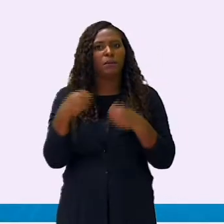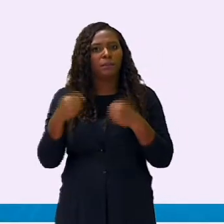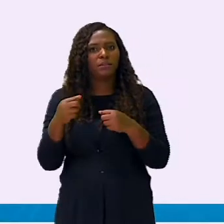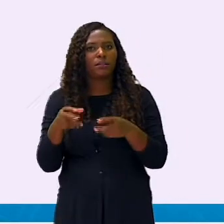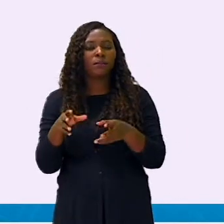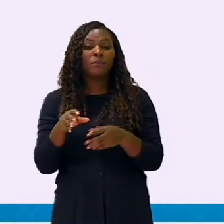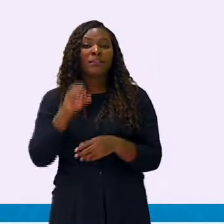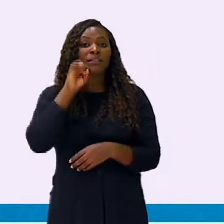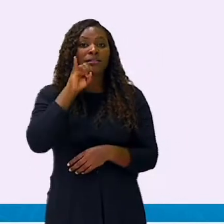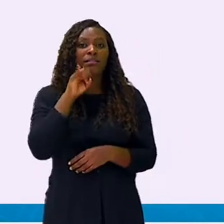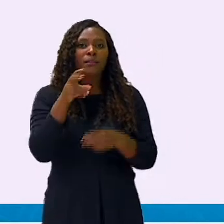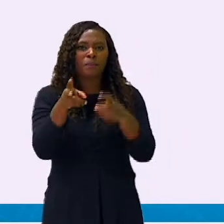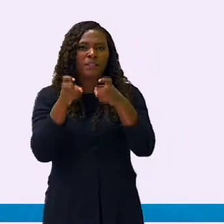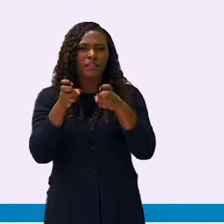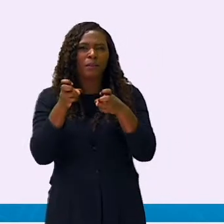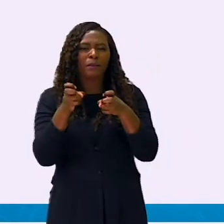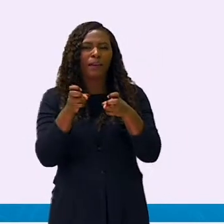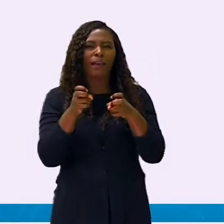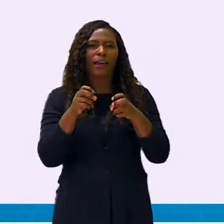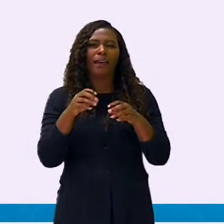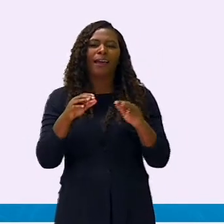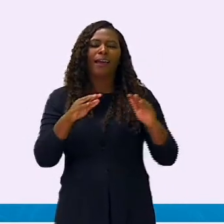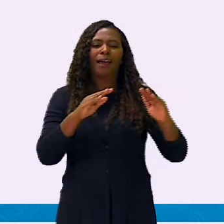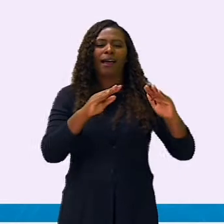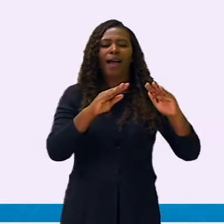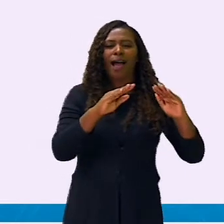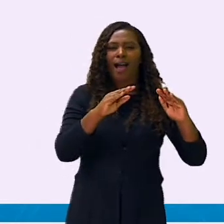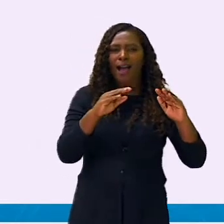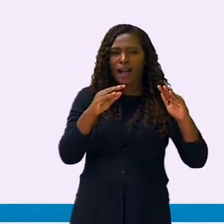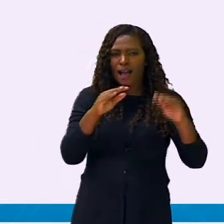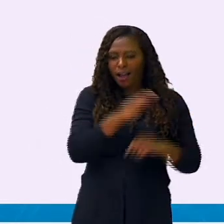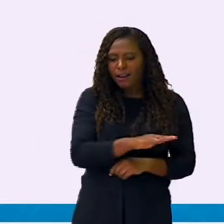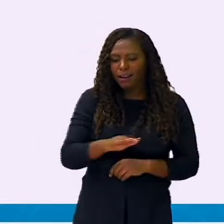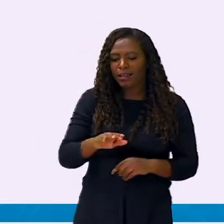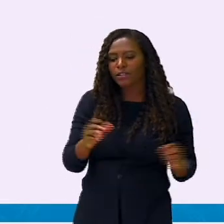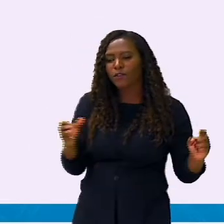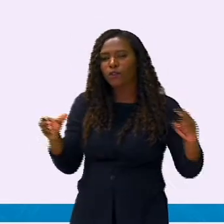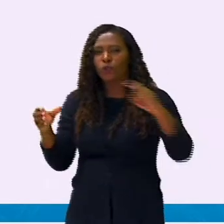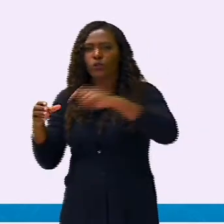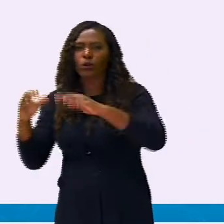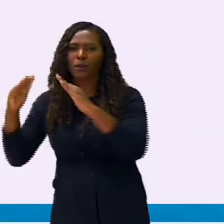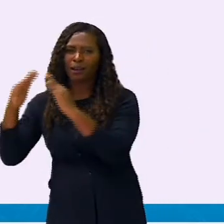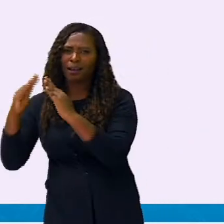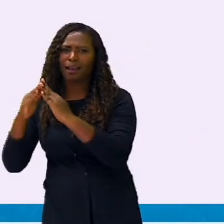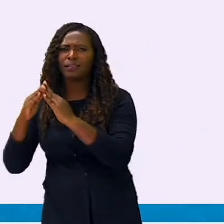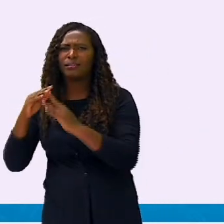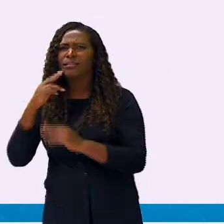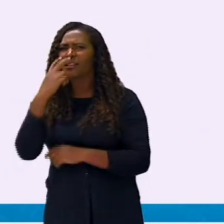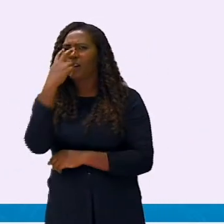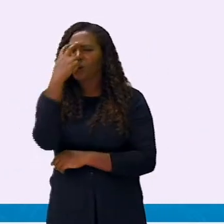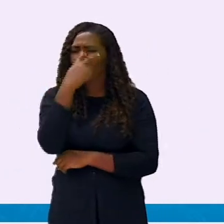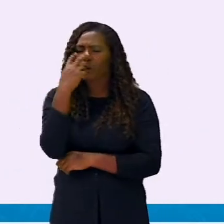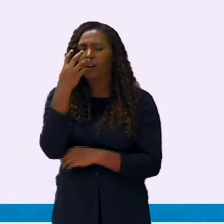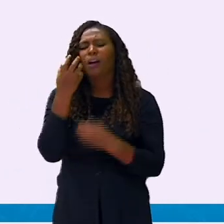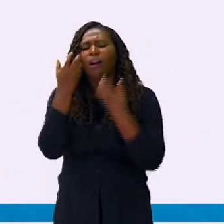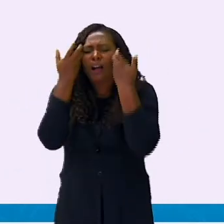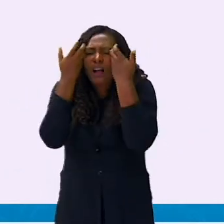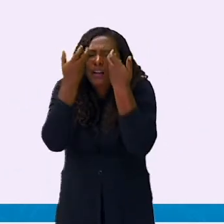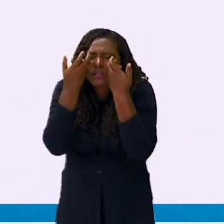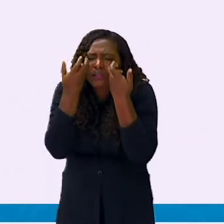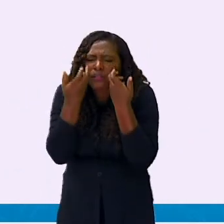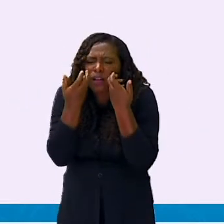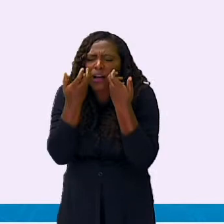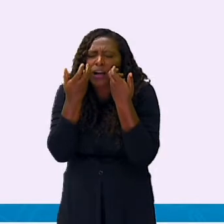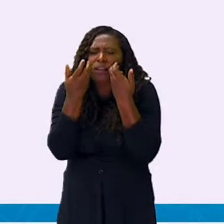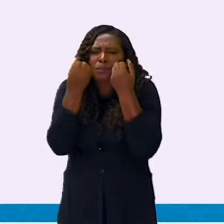Detectado alguns desses sintomas, a criança deve ser levada a um oftalmologista para uma avaliação visual.